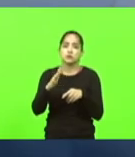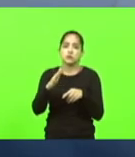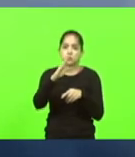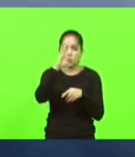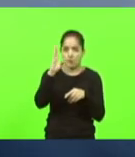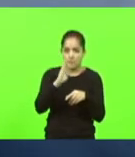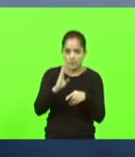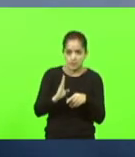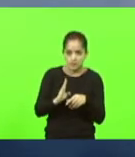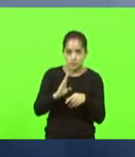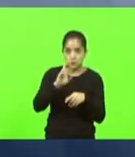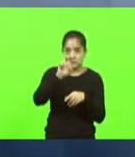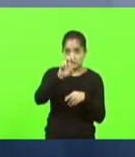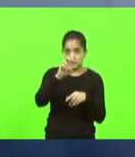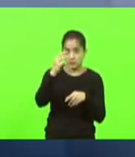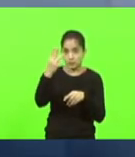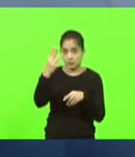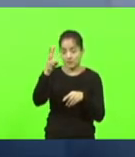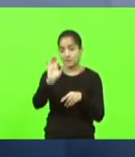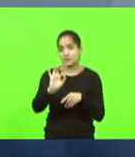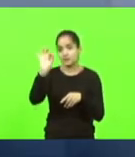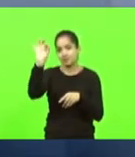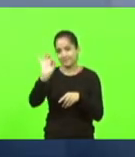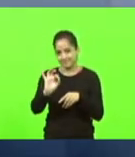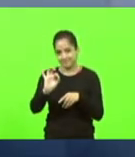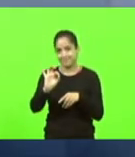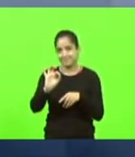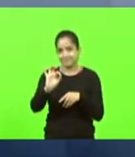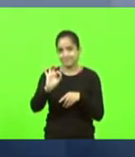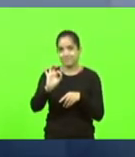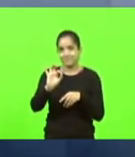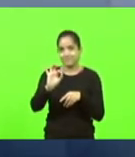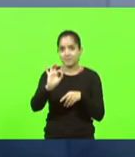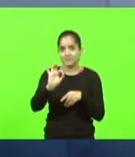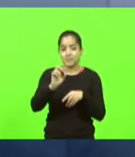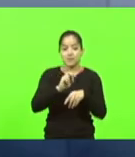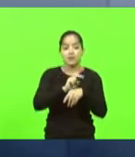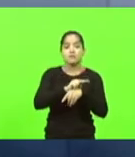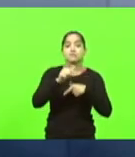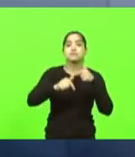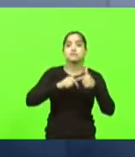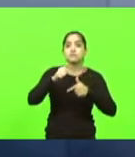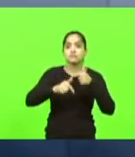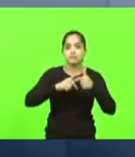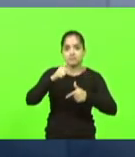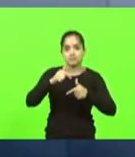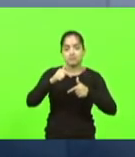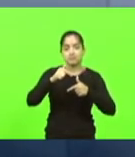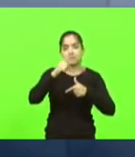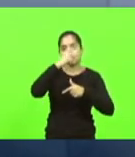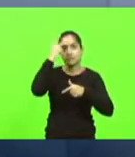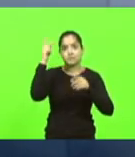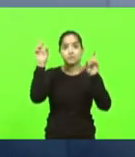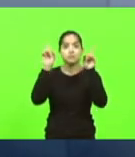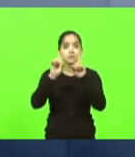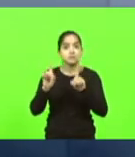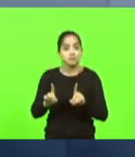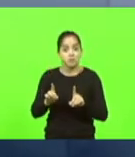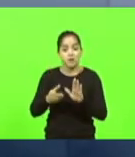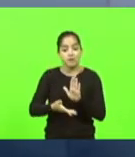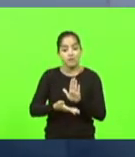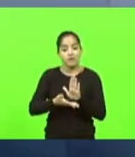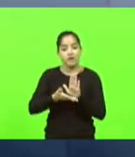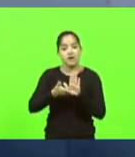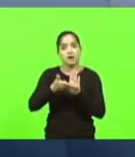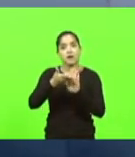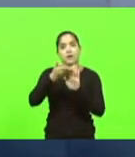no Brasil, em torno de 53% de cumprimento da reserva de vagas para as pessoas com deficiência. Esse percentual vem aumentando bastante, como